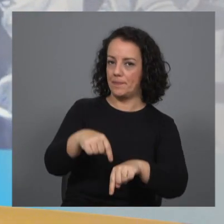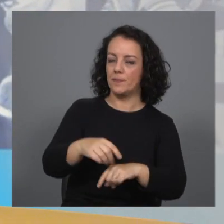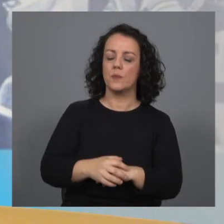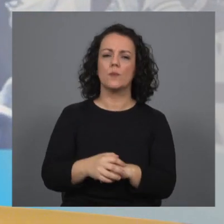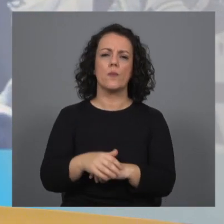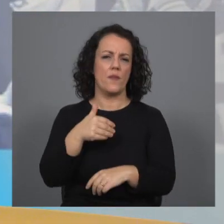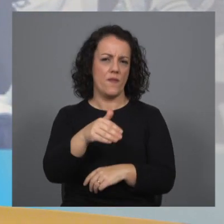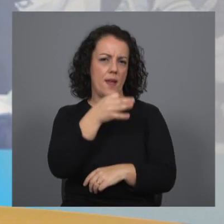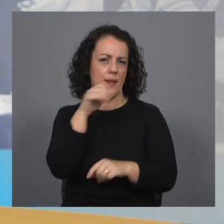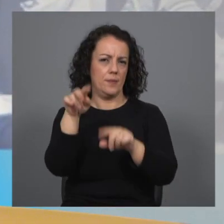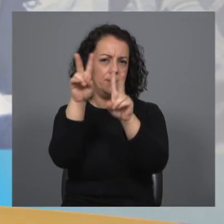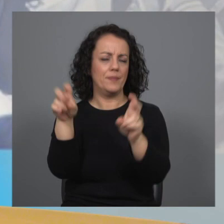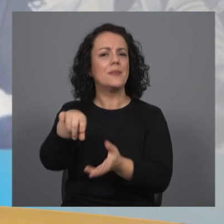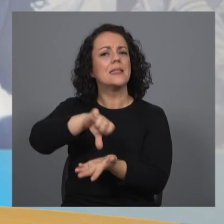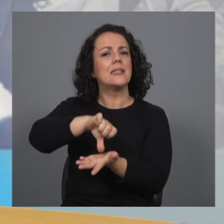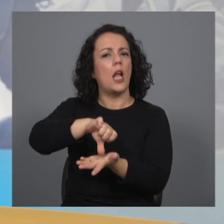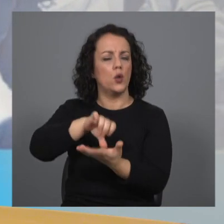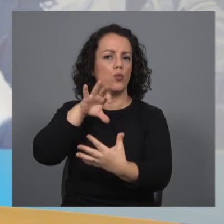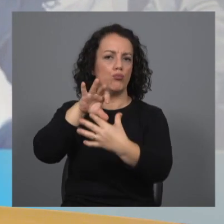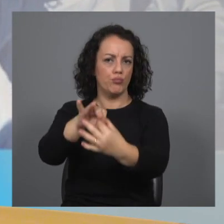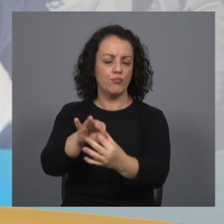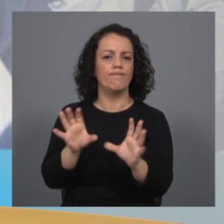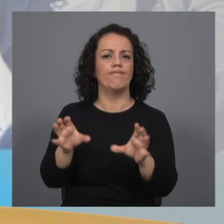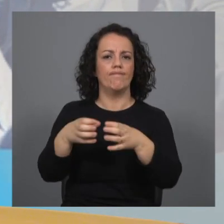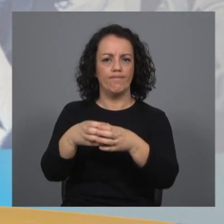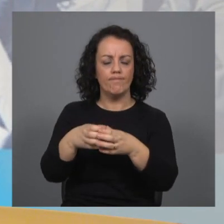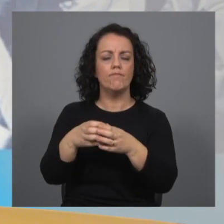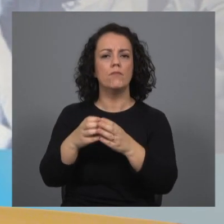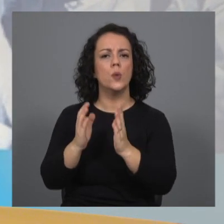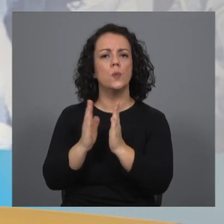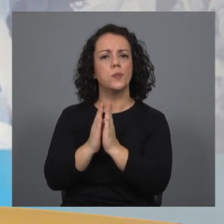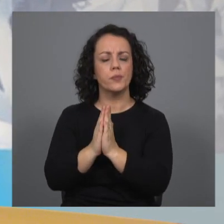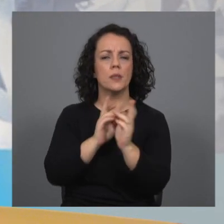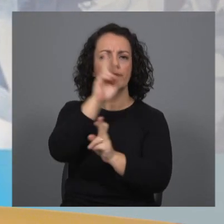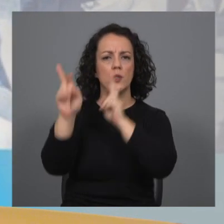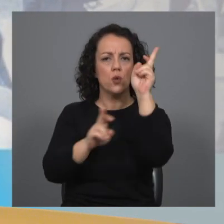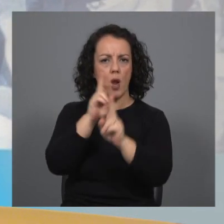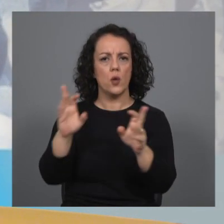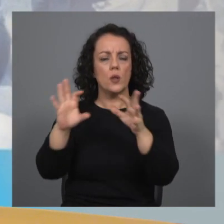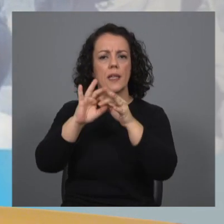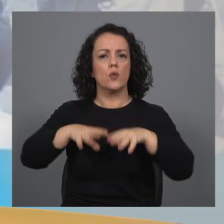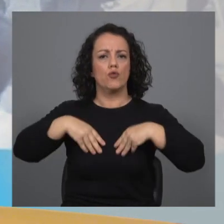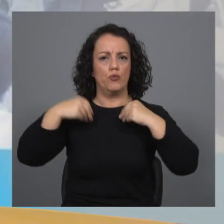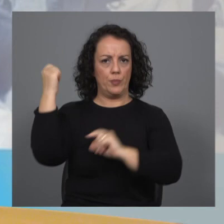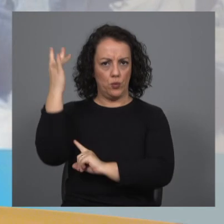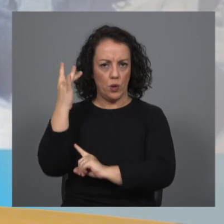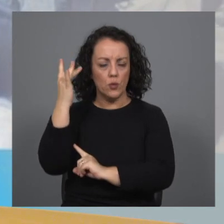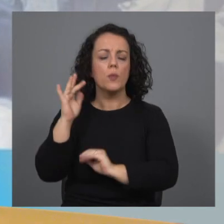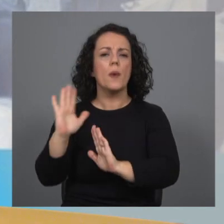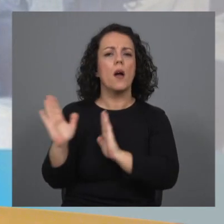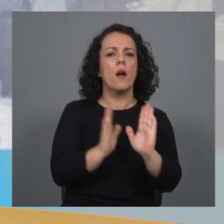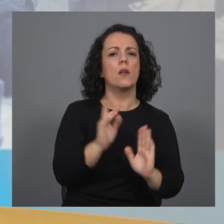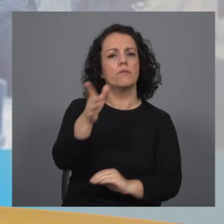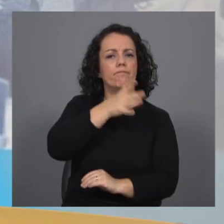especificamente deste centro que está ligado aos missionários espiritanos. Pedi-lhe antes que nos falasse sobre a situação em que vivem